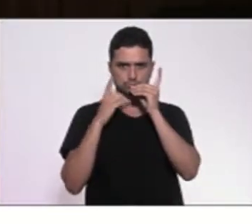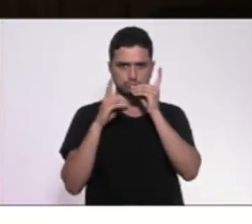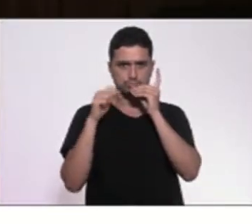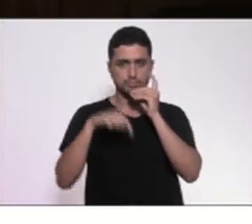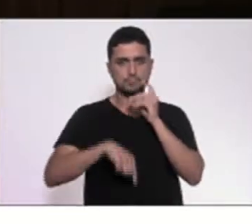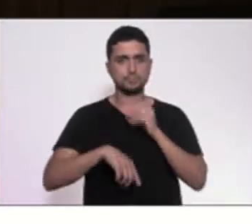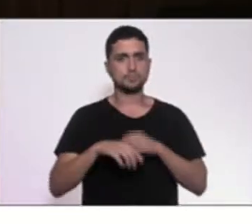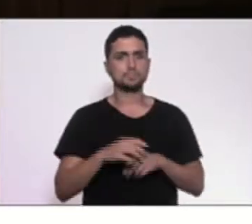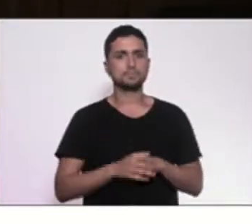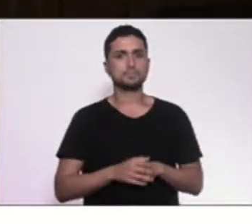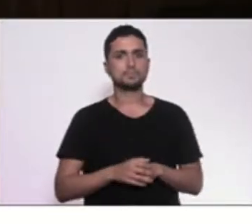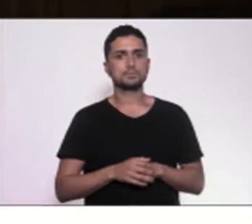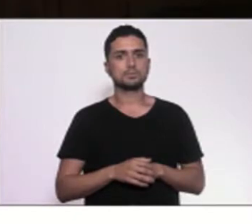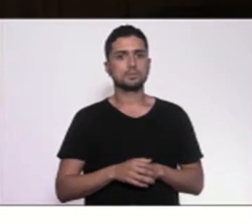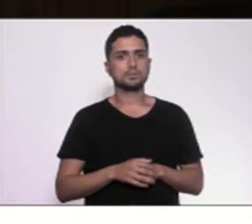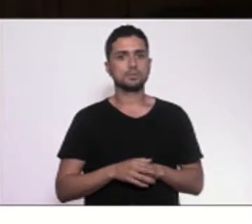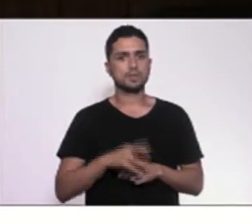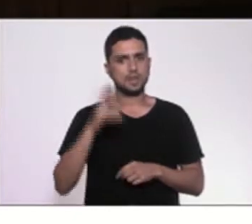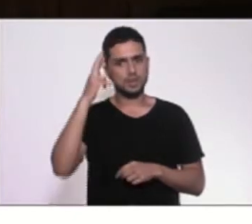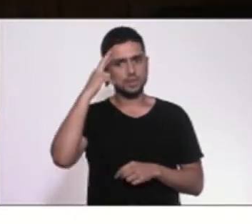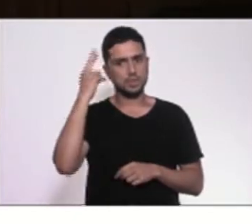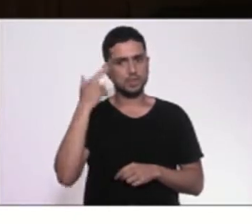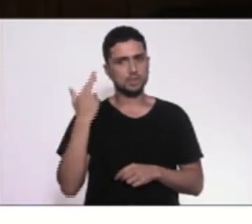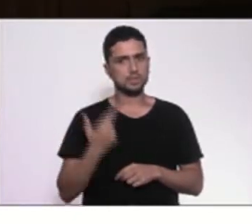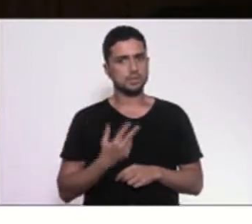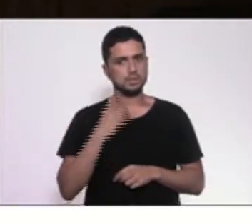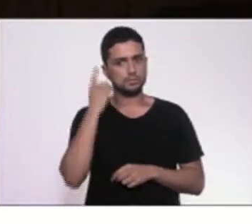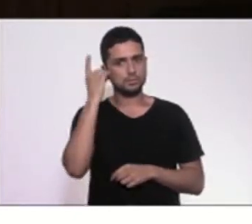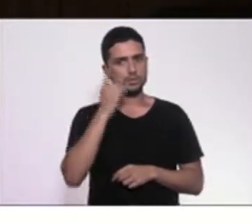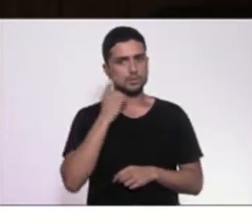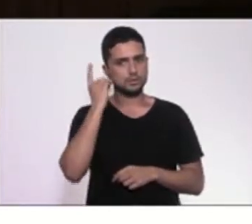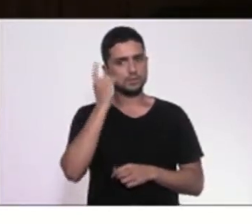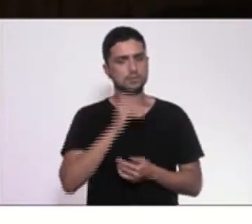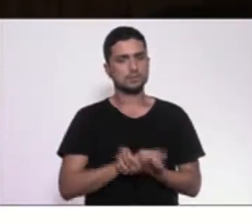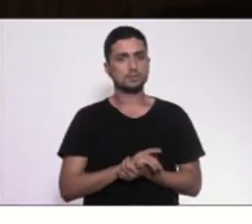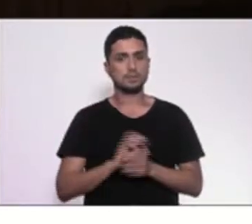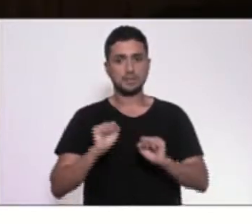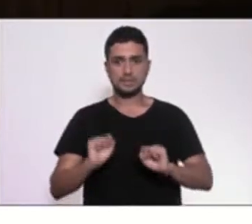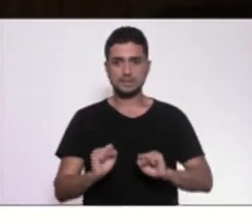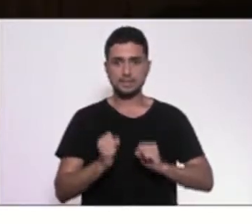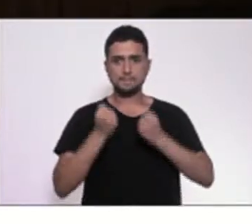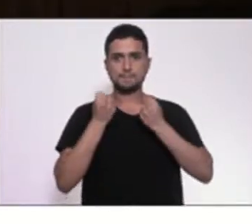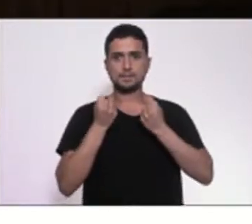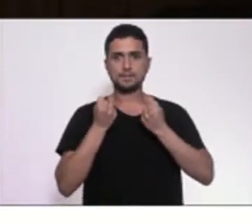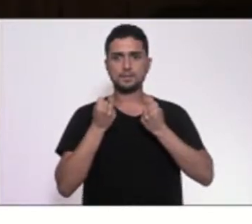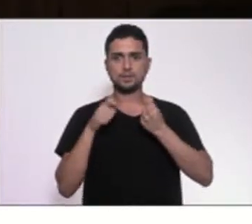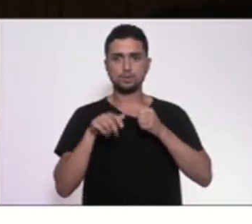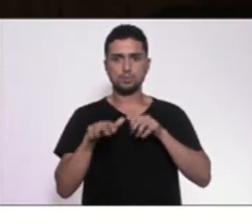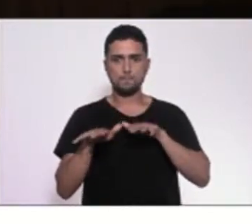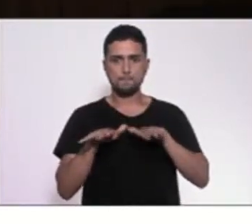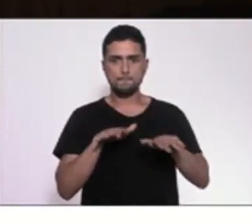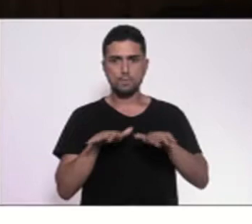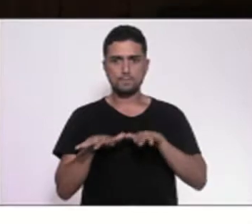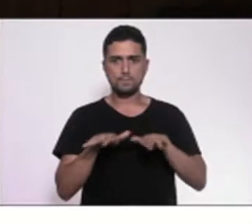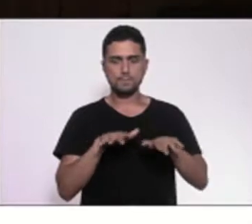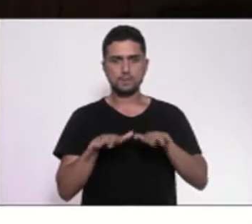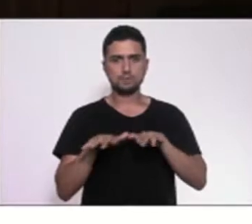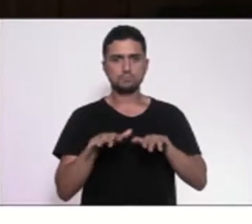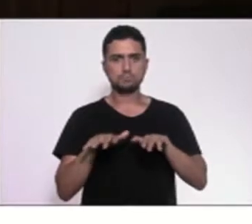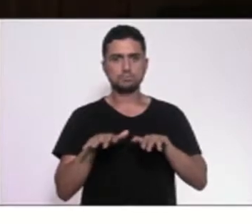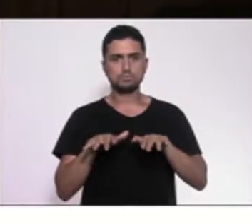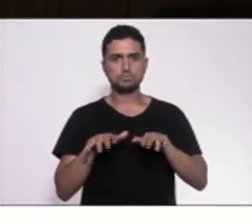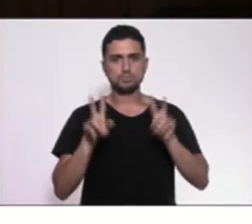da deputada Renata Souza em defesa dos movimentos